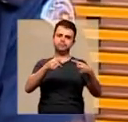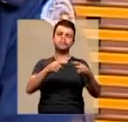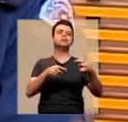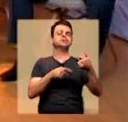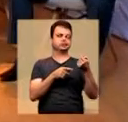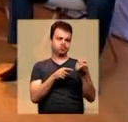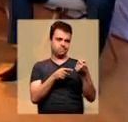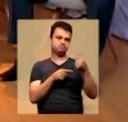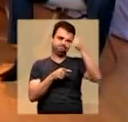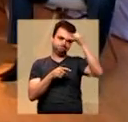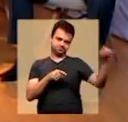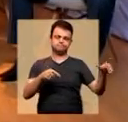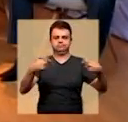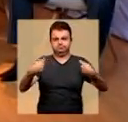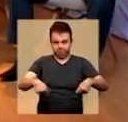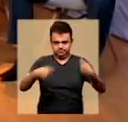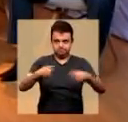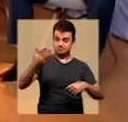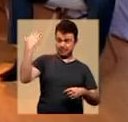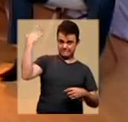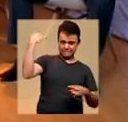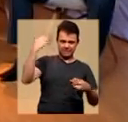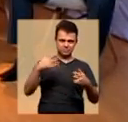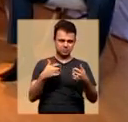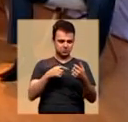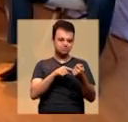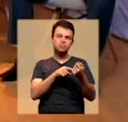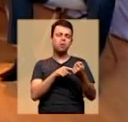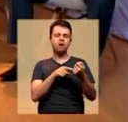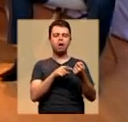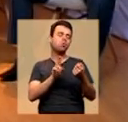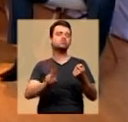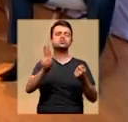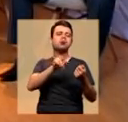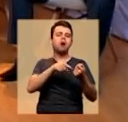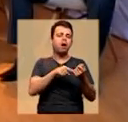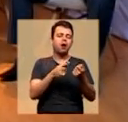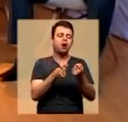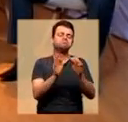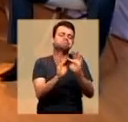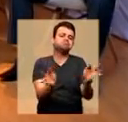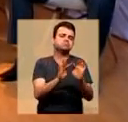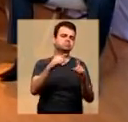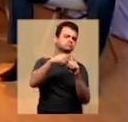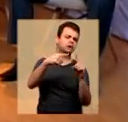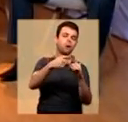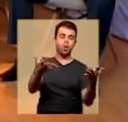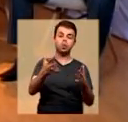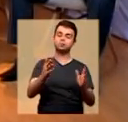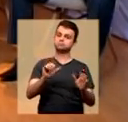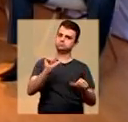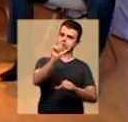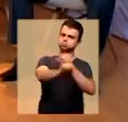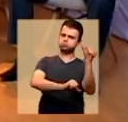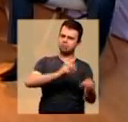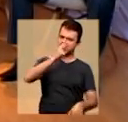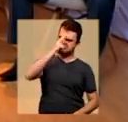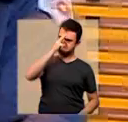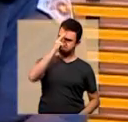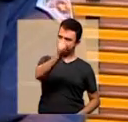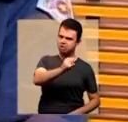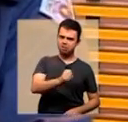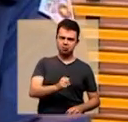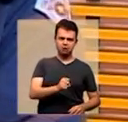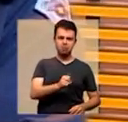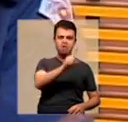autuação do celular. Então, a infração do celular que antes era uma infração média de você simplesmente estar falando, agora tornou-se uma infração gravíssima.